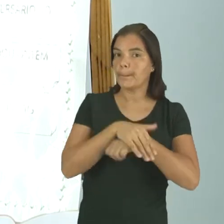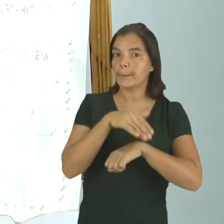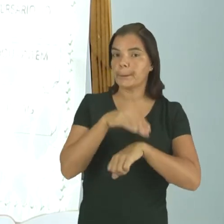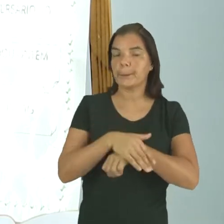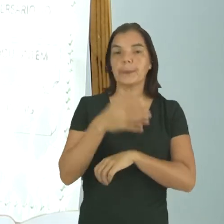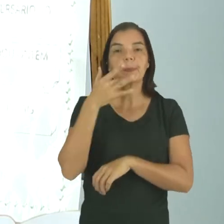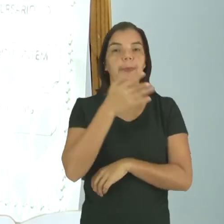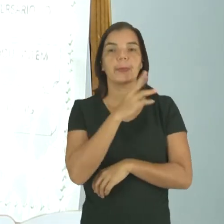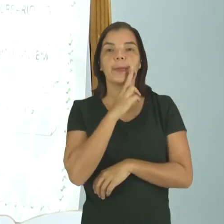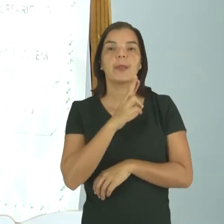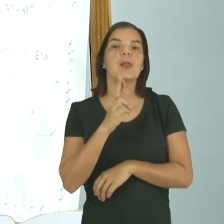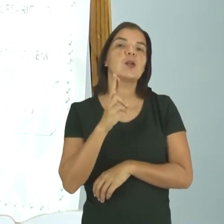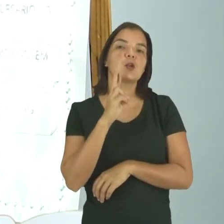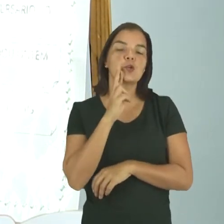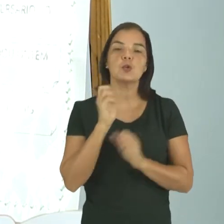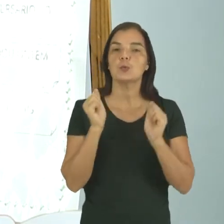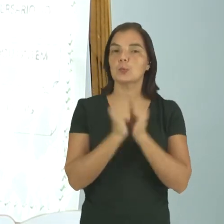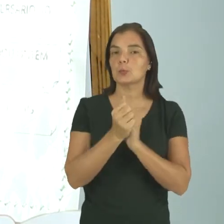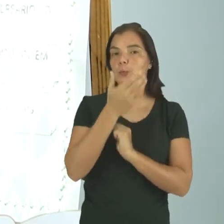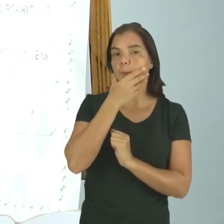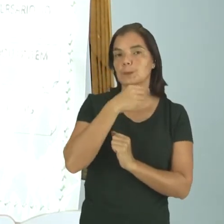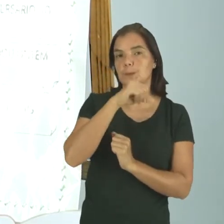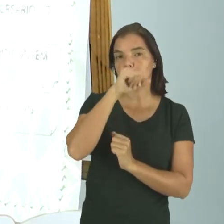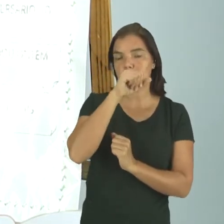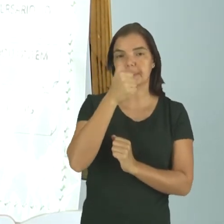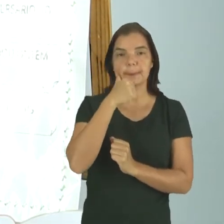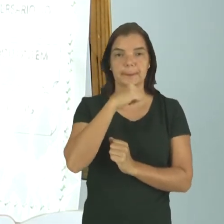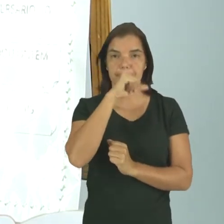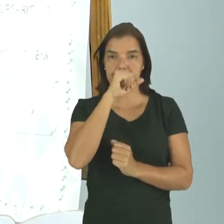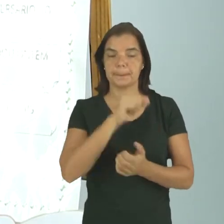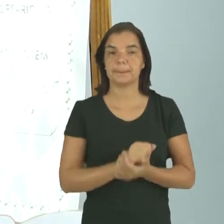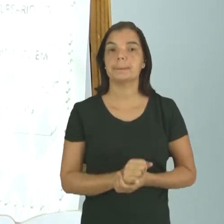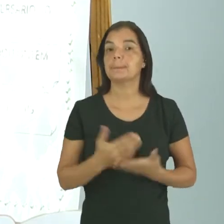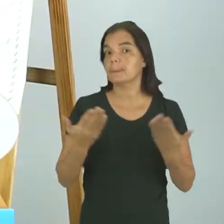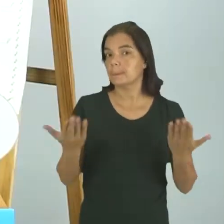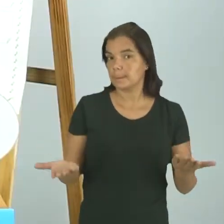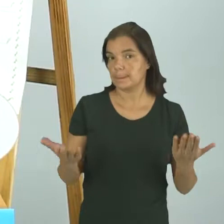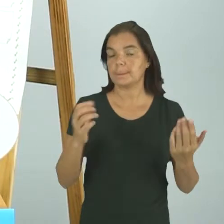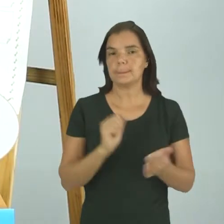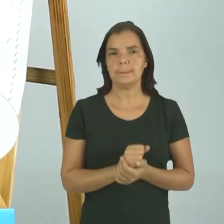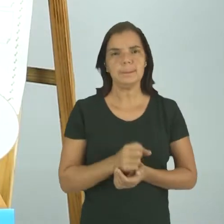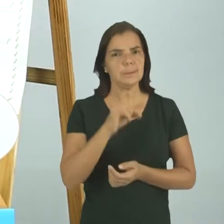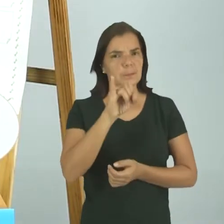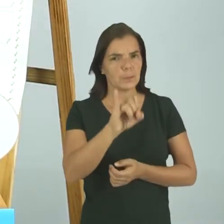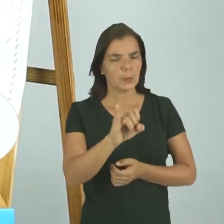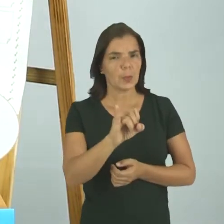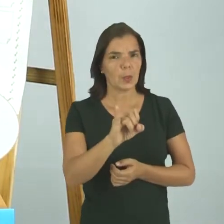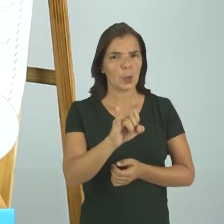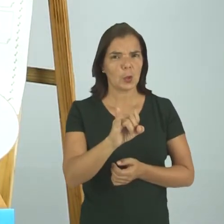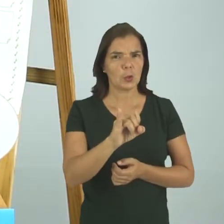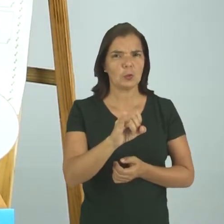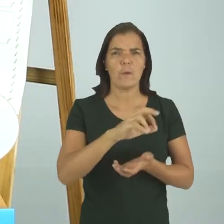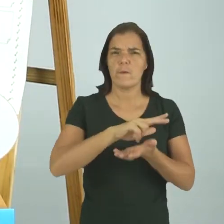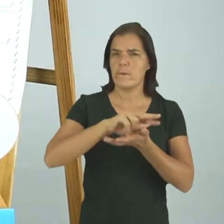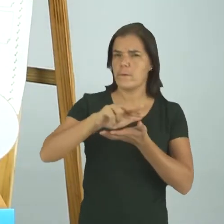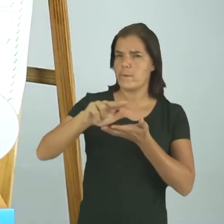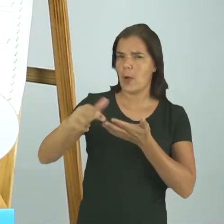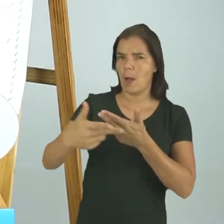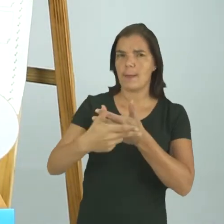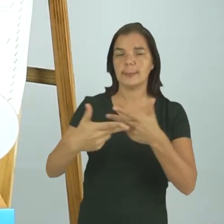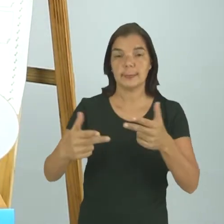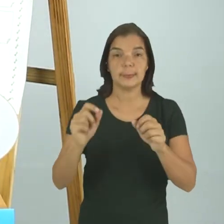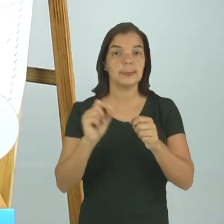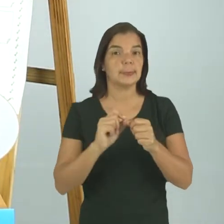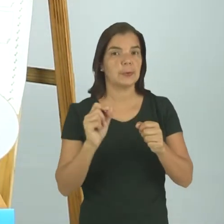um delicioso restaurante com a companhia dos pais. Então, se eu falo esse monte de atividades que eu